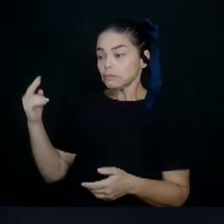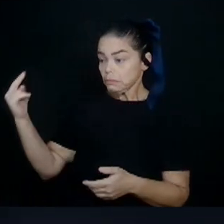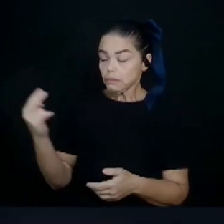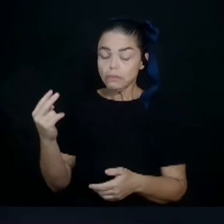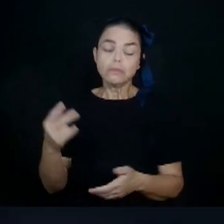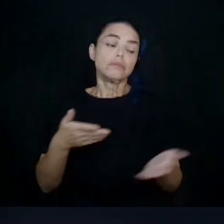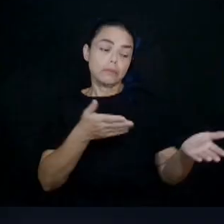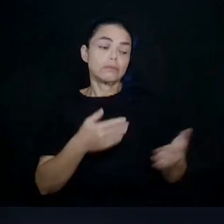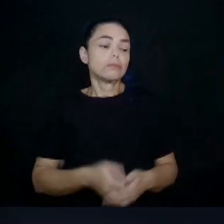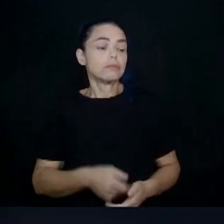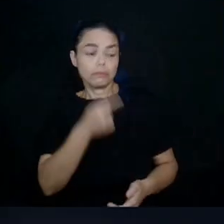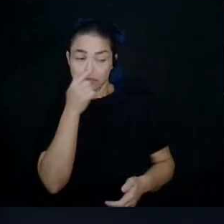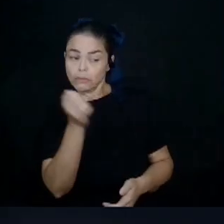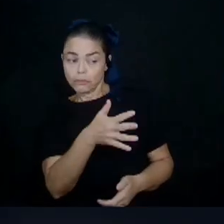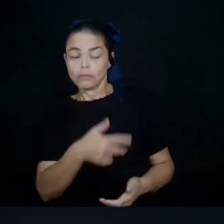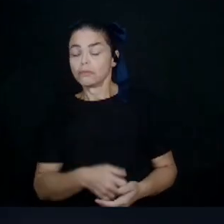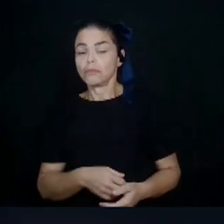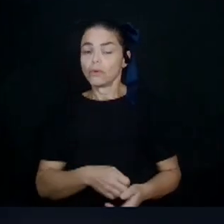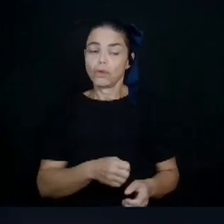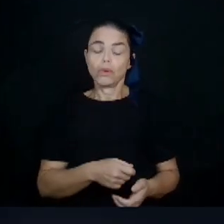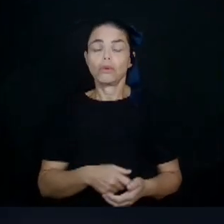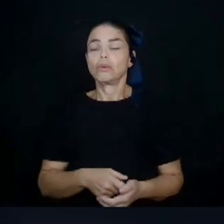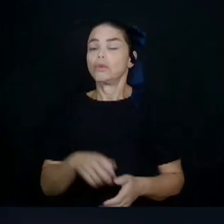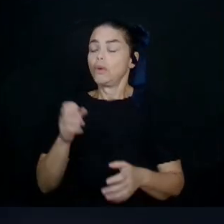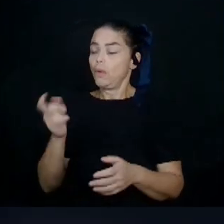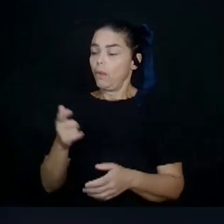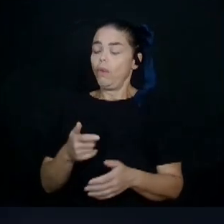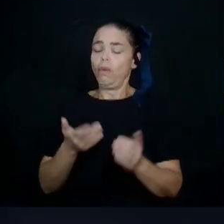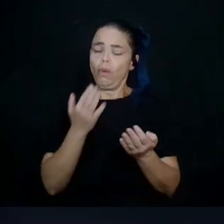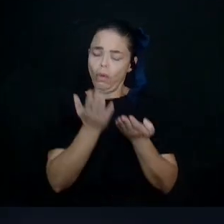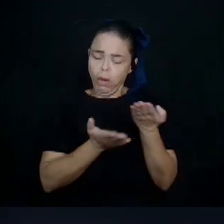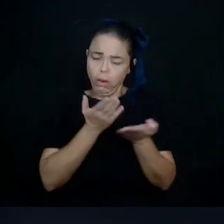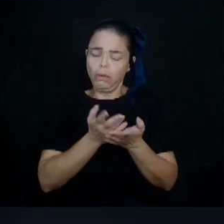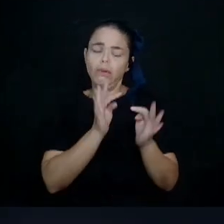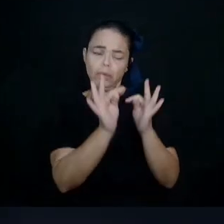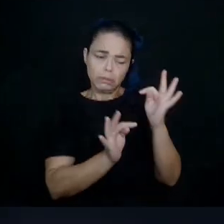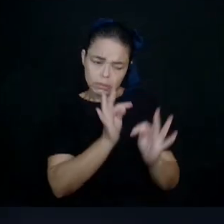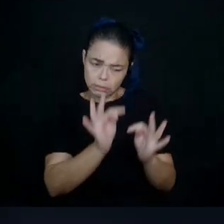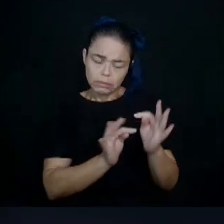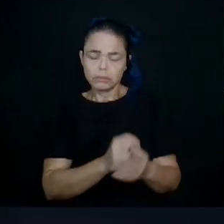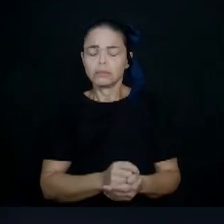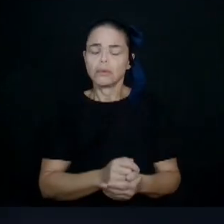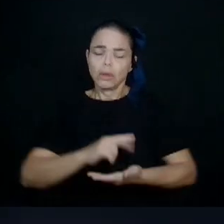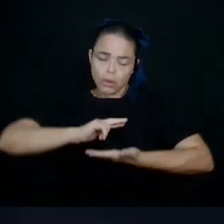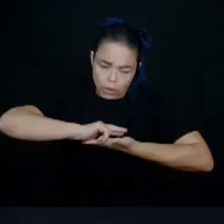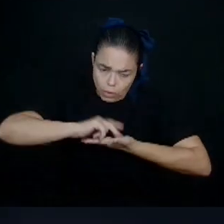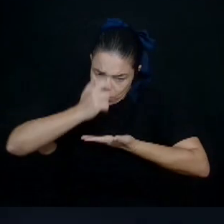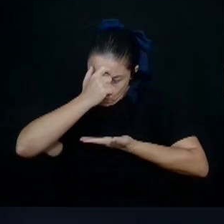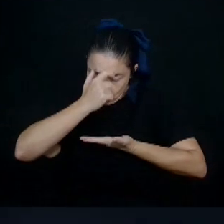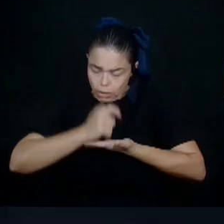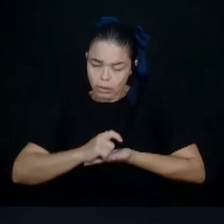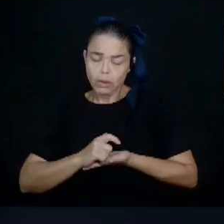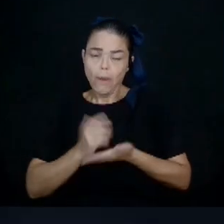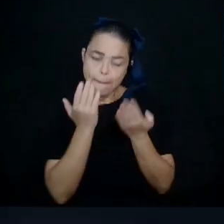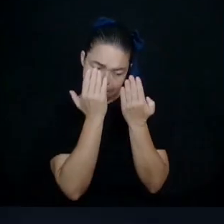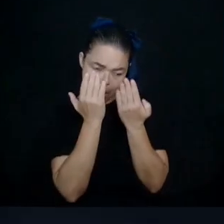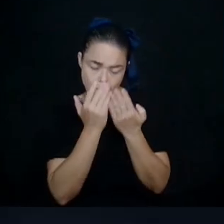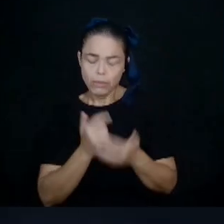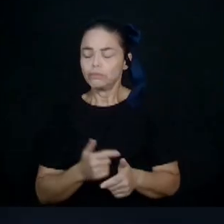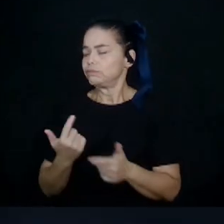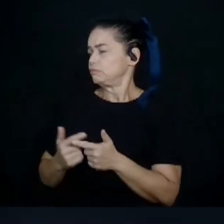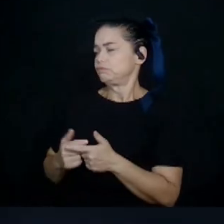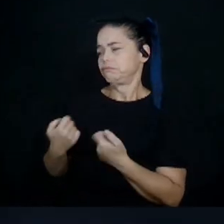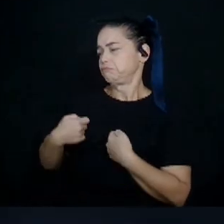desfazer disso. Ou então vamos fazer uma terapia, vamos para um psiquiatra, vamos para uma psicóloga, mas por que eu não